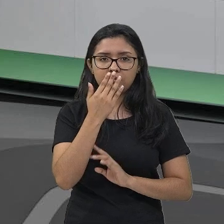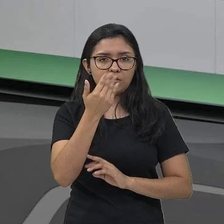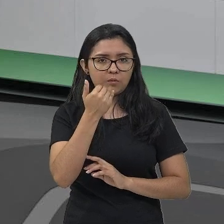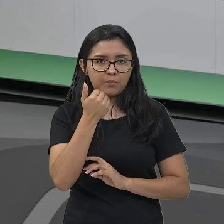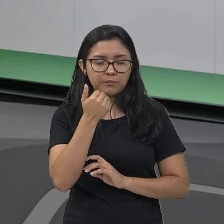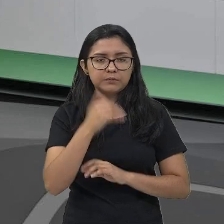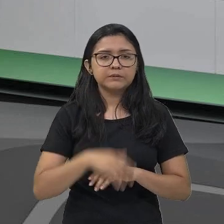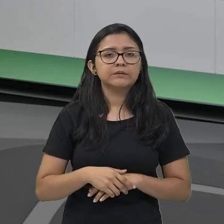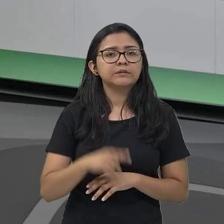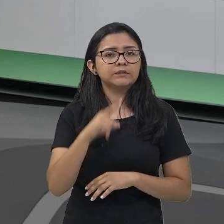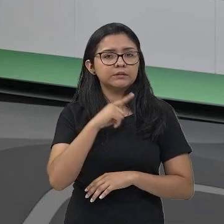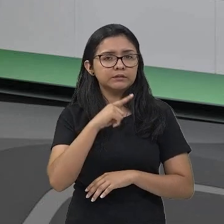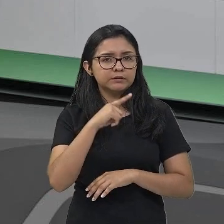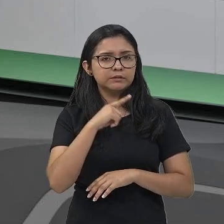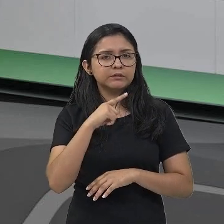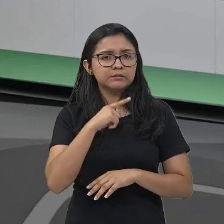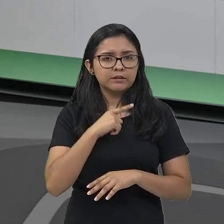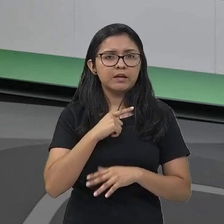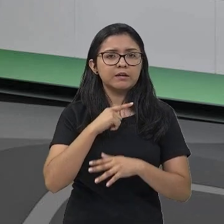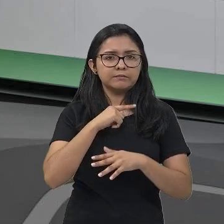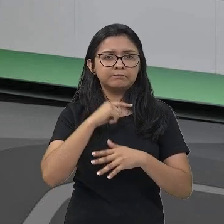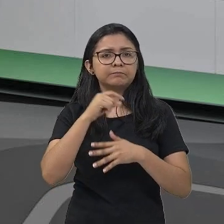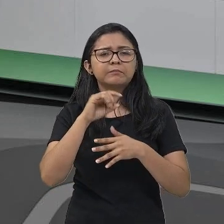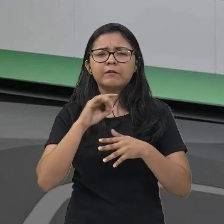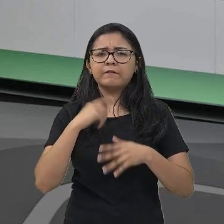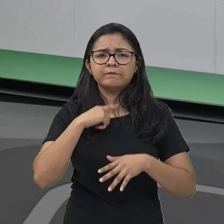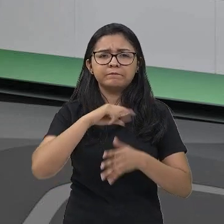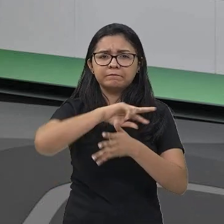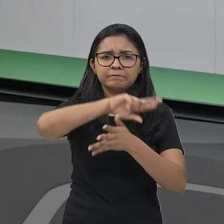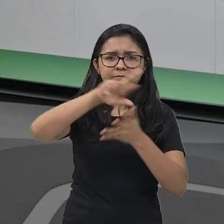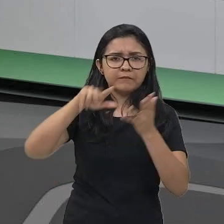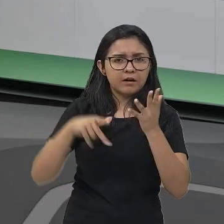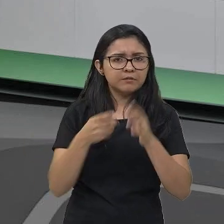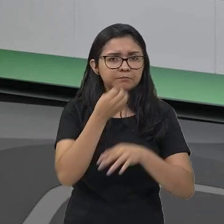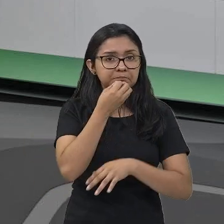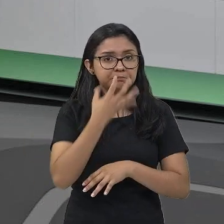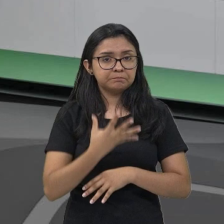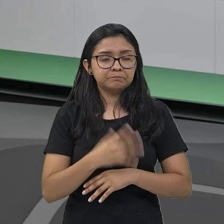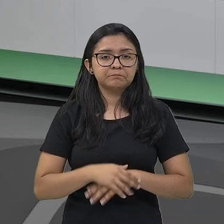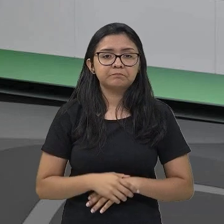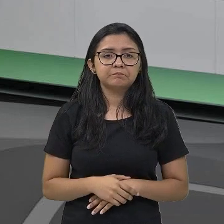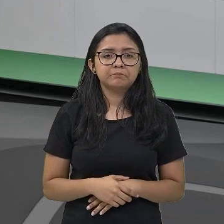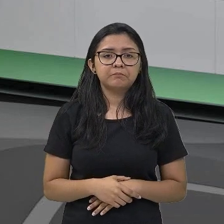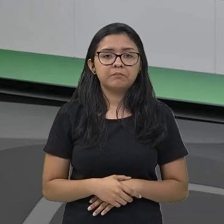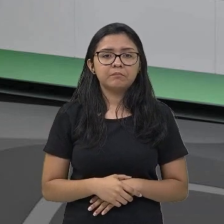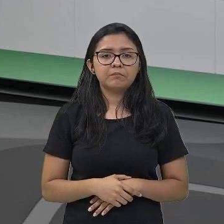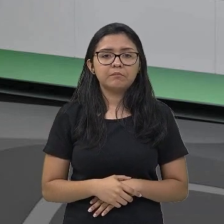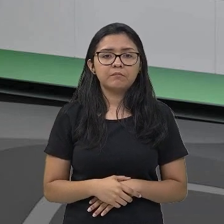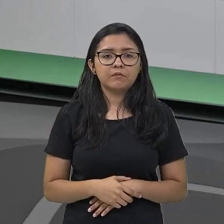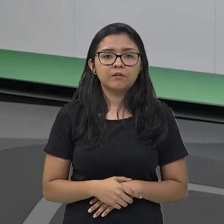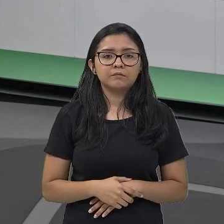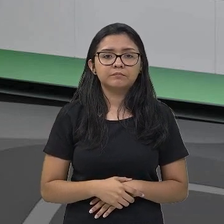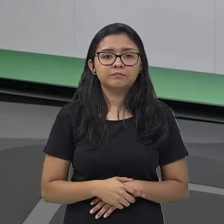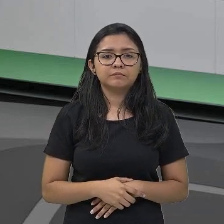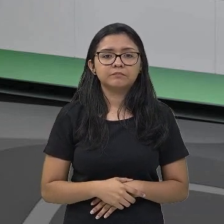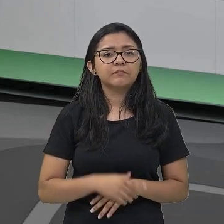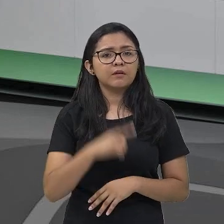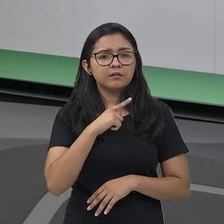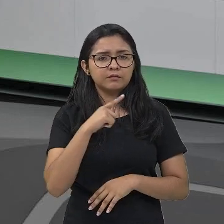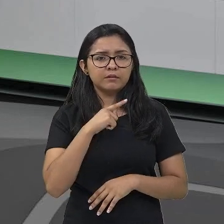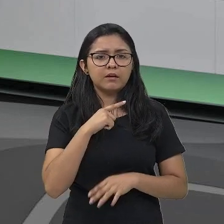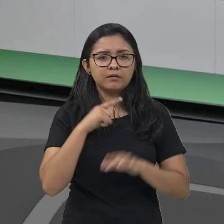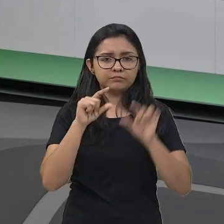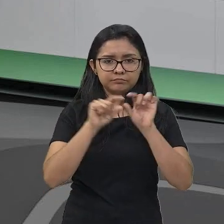propriedade antioxidante e anti-inflamatória. E aqui nós temos a sua fórmula